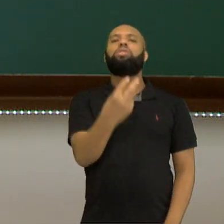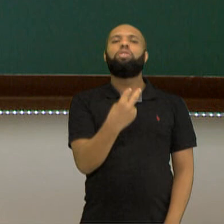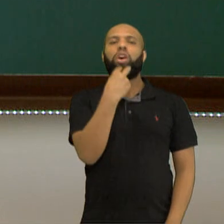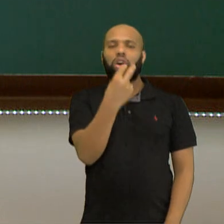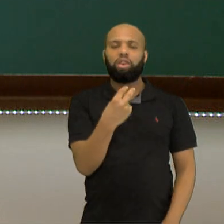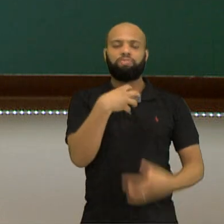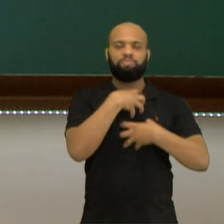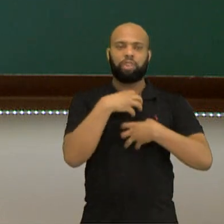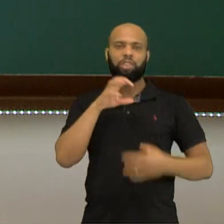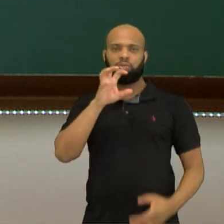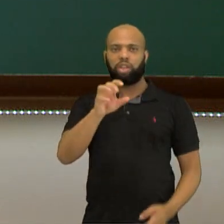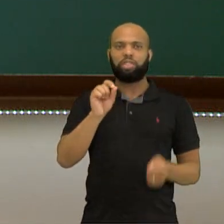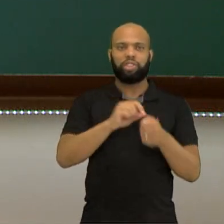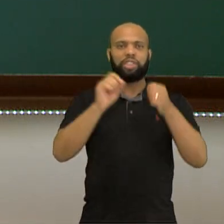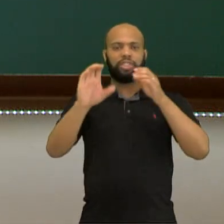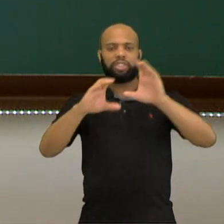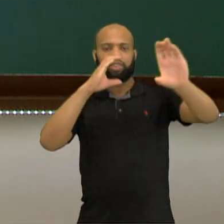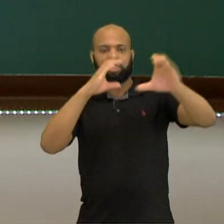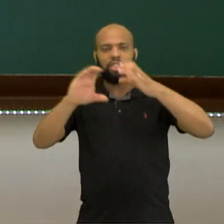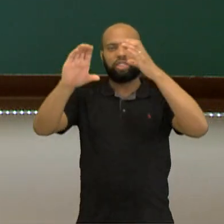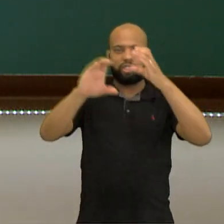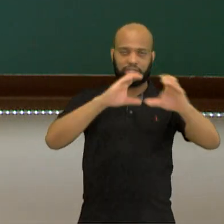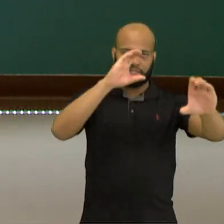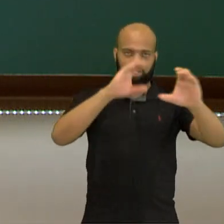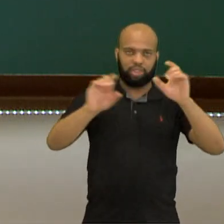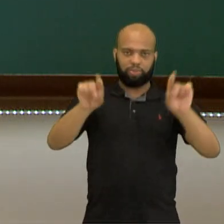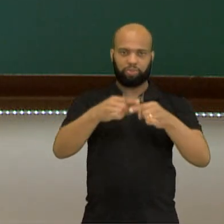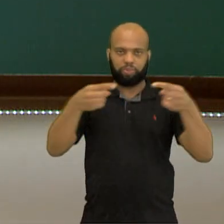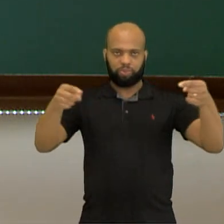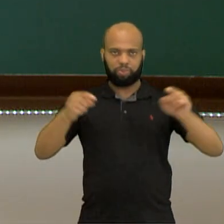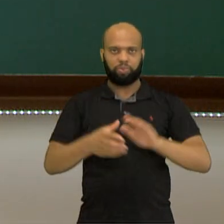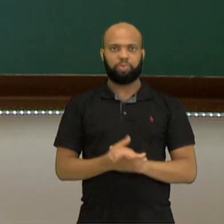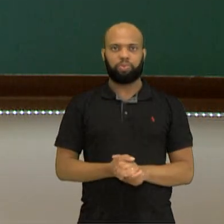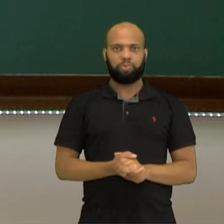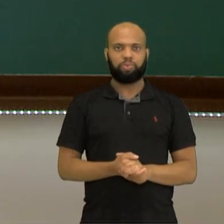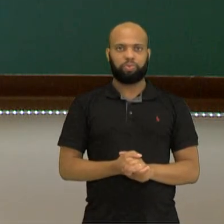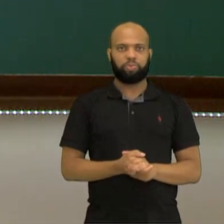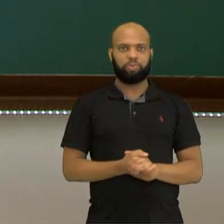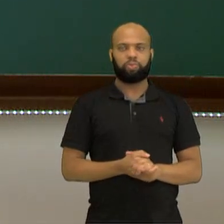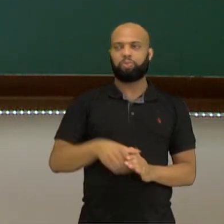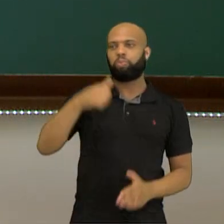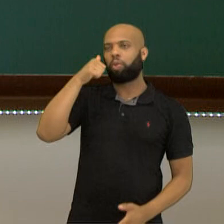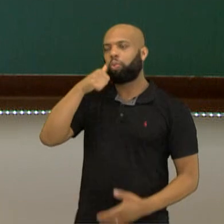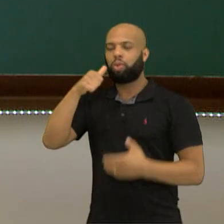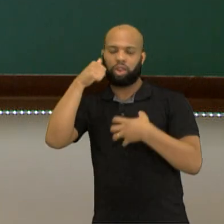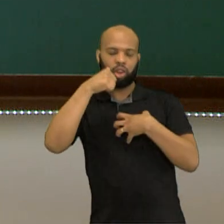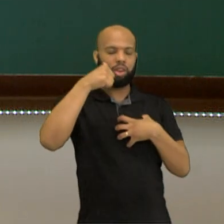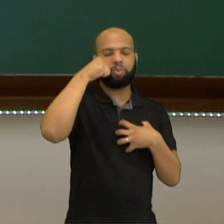para executar o canto das músicas. Então, baiana, baiana,